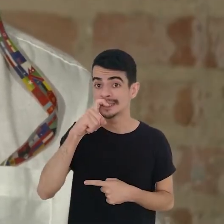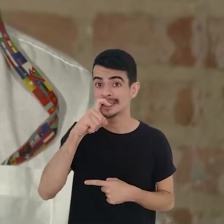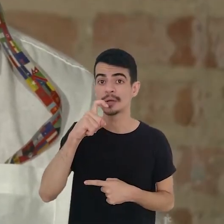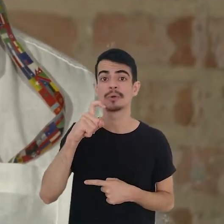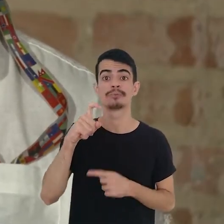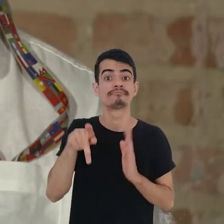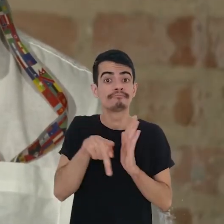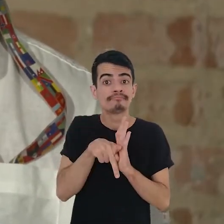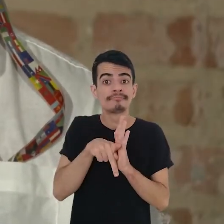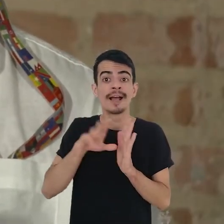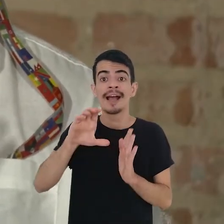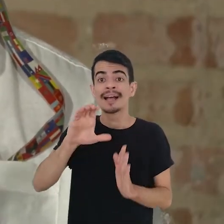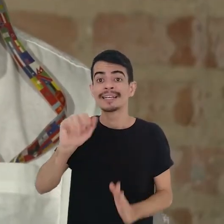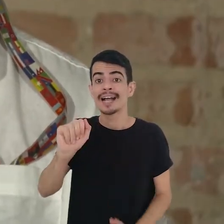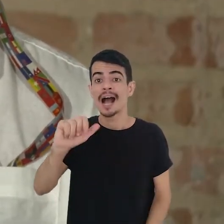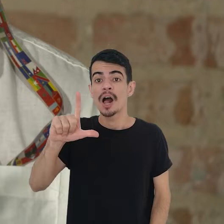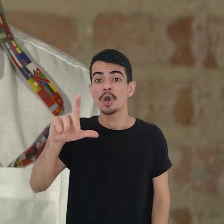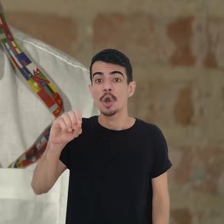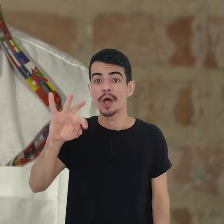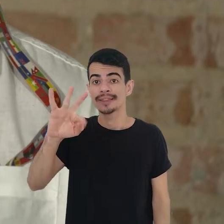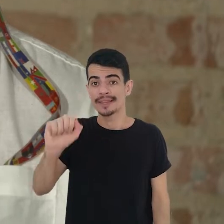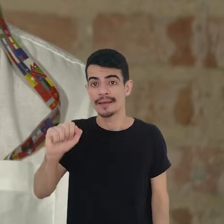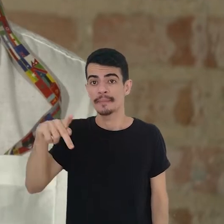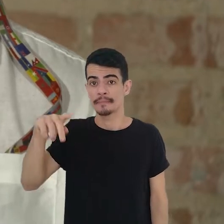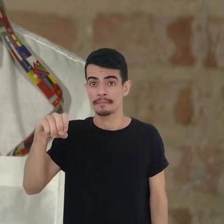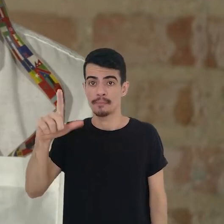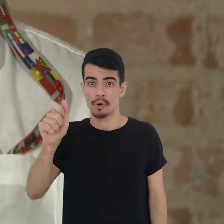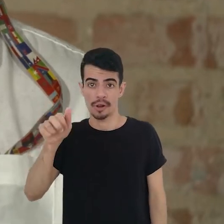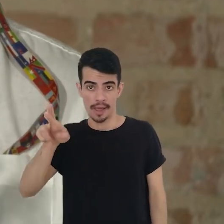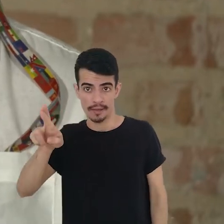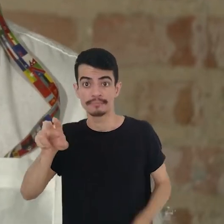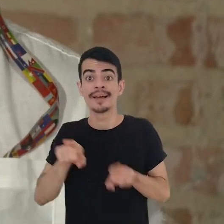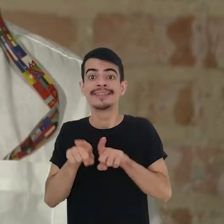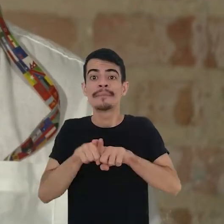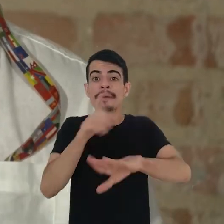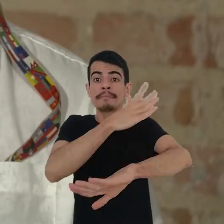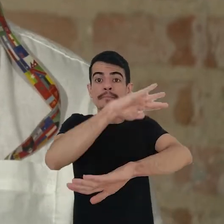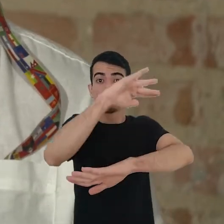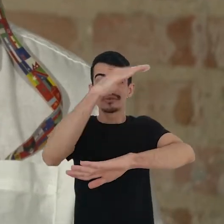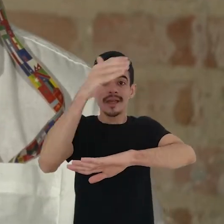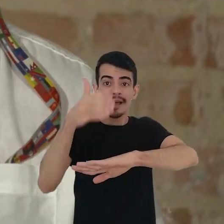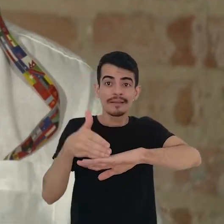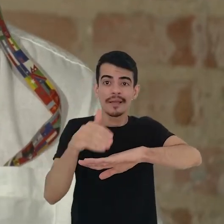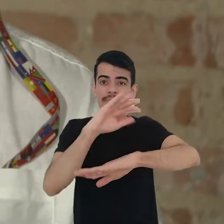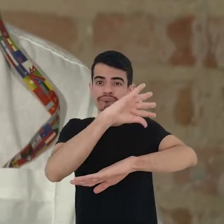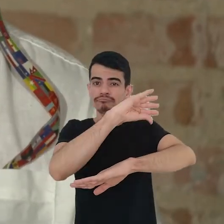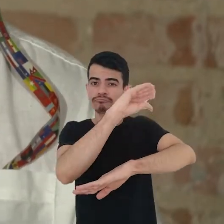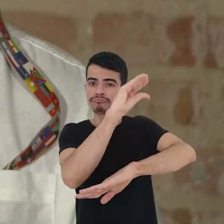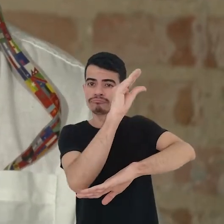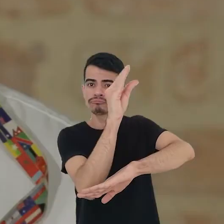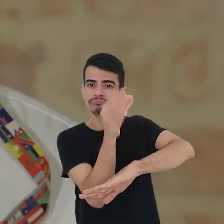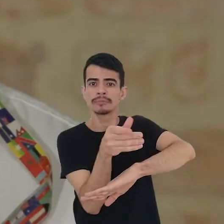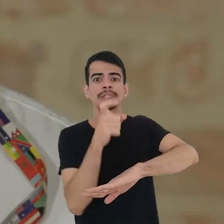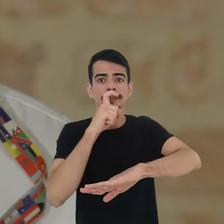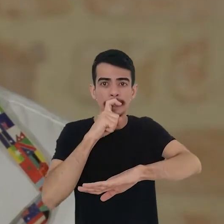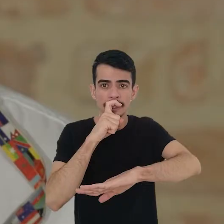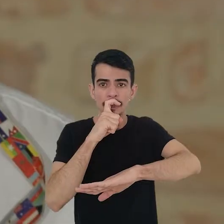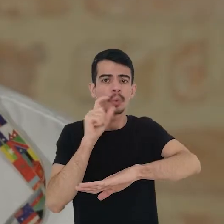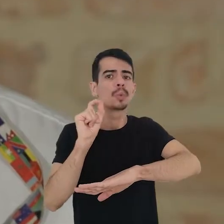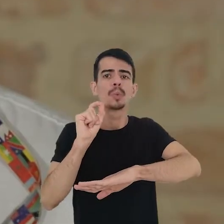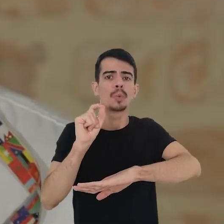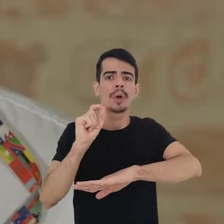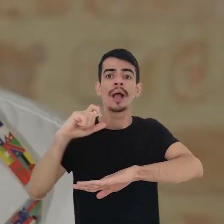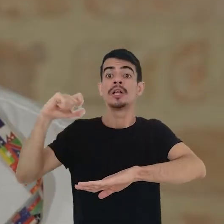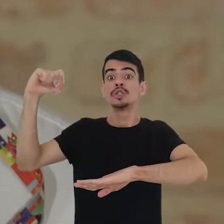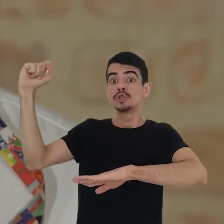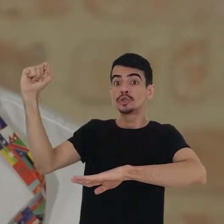polar e das geleiras de montanha, eles têm uma alta capacidade de refletir a luz solar.